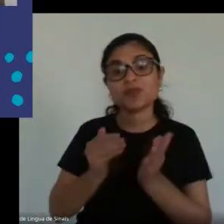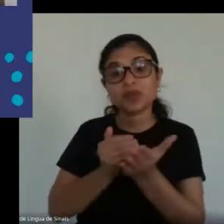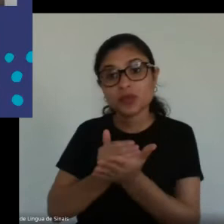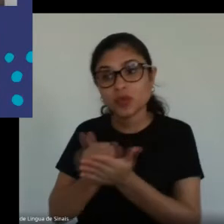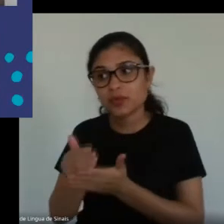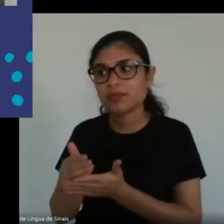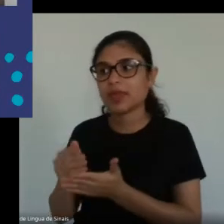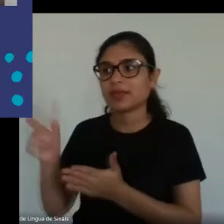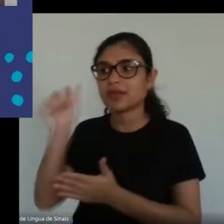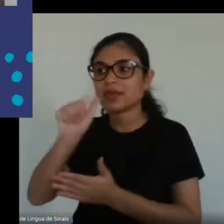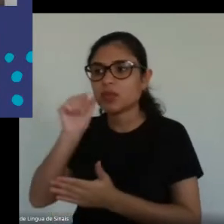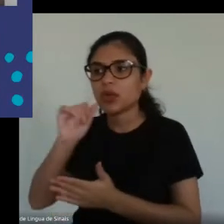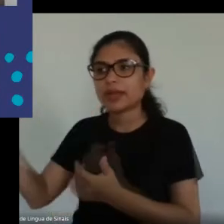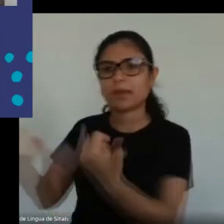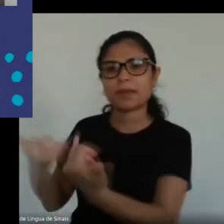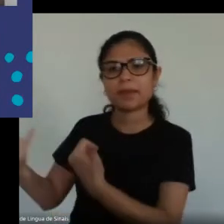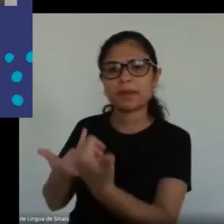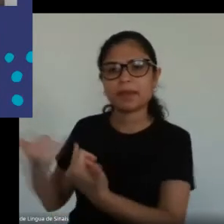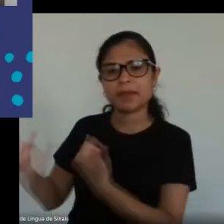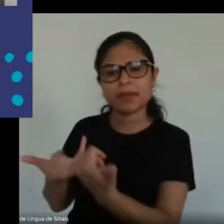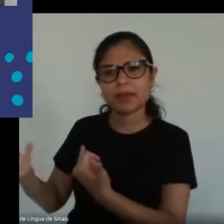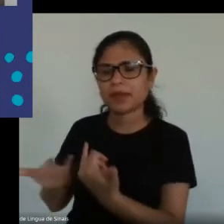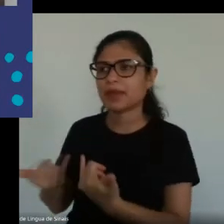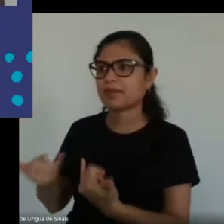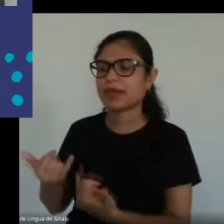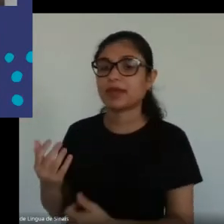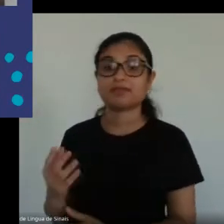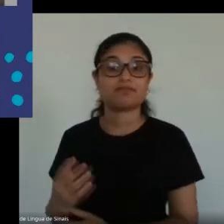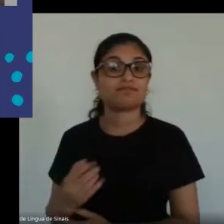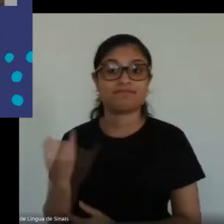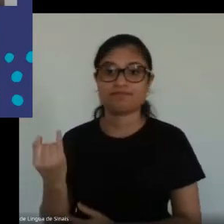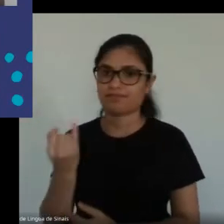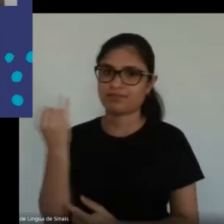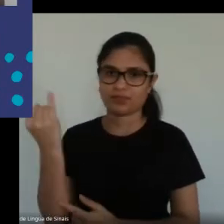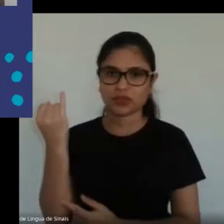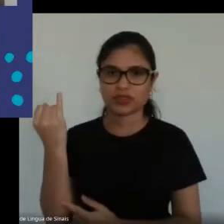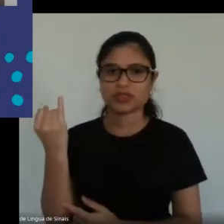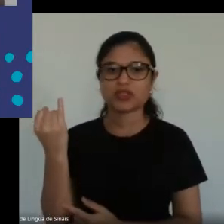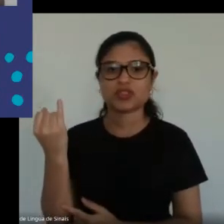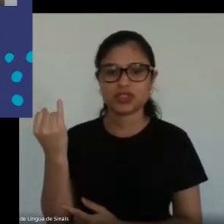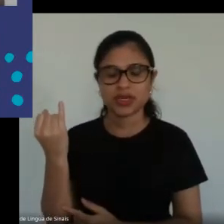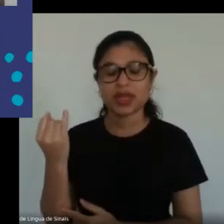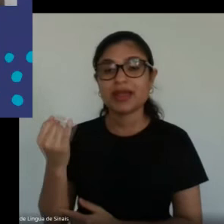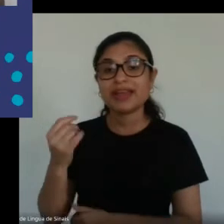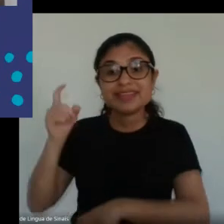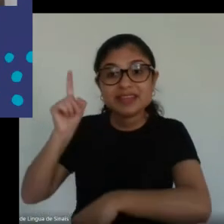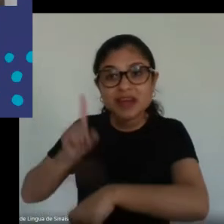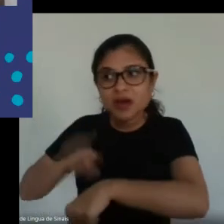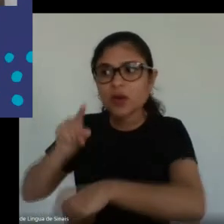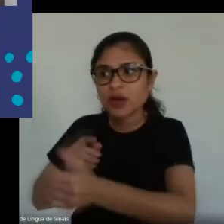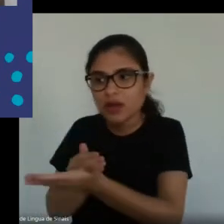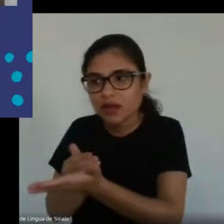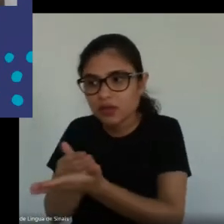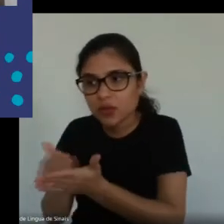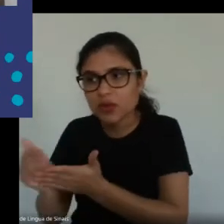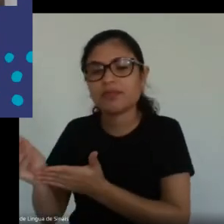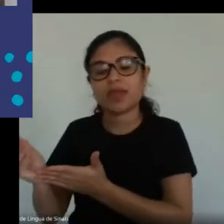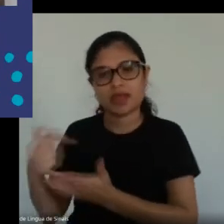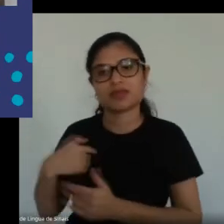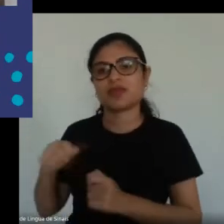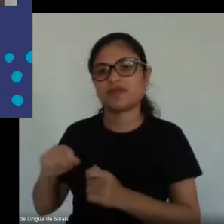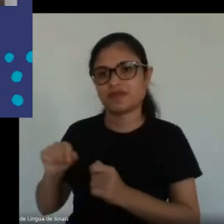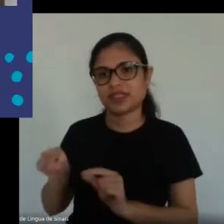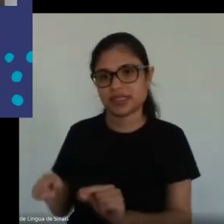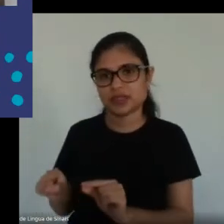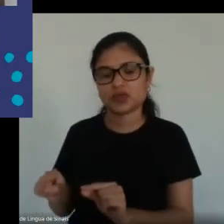primeiro momento foi sensacional, né? E é claro que eu fiz isso, a maior parte, mediado. Mas como eu sou